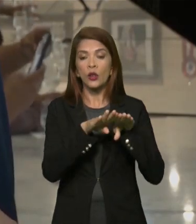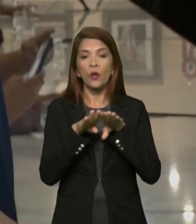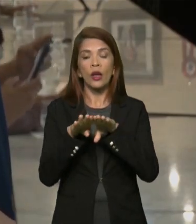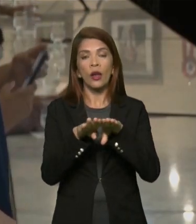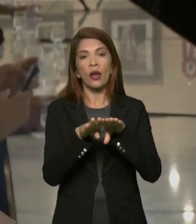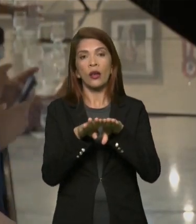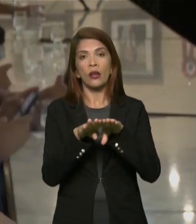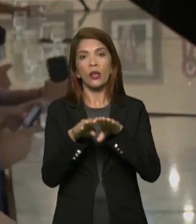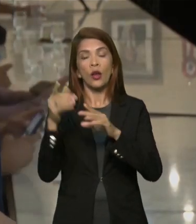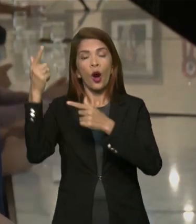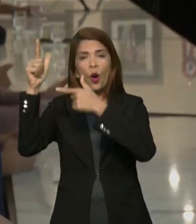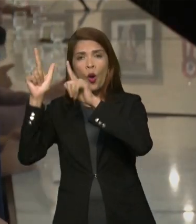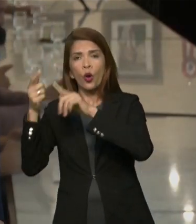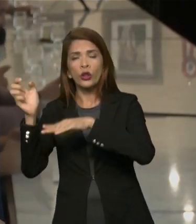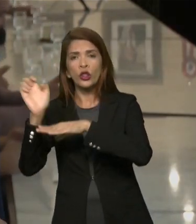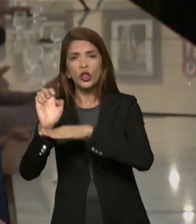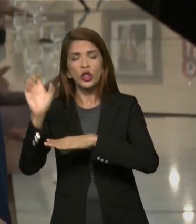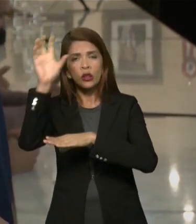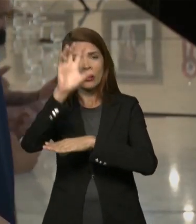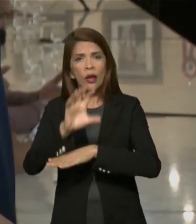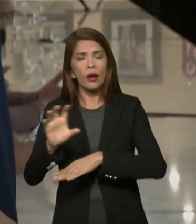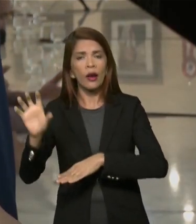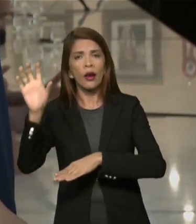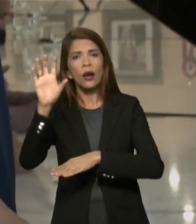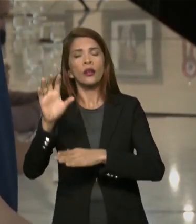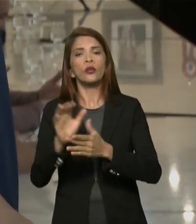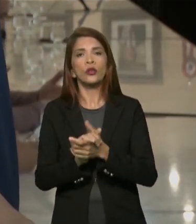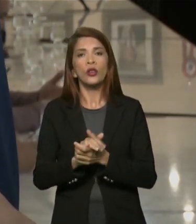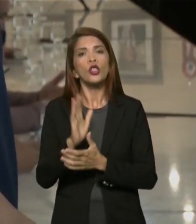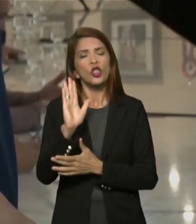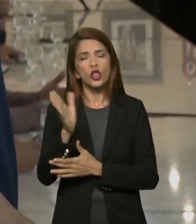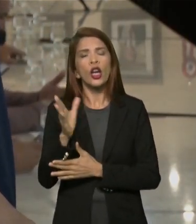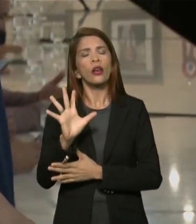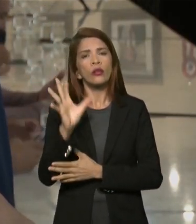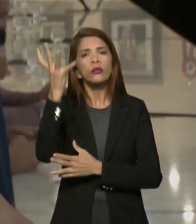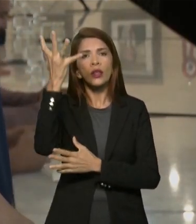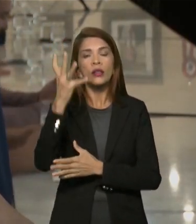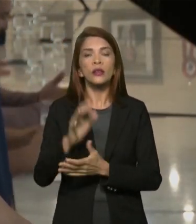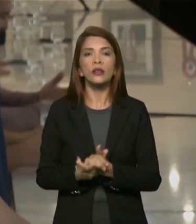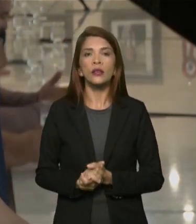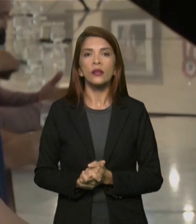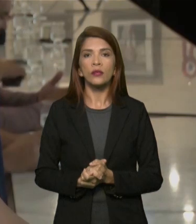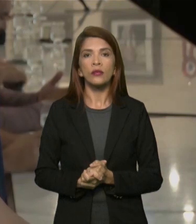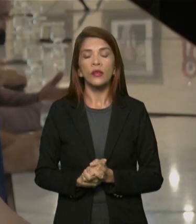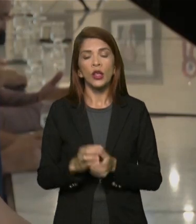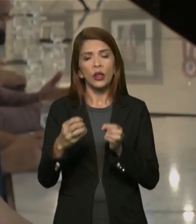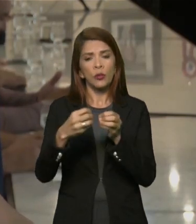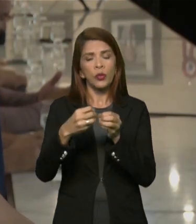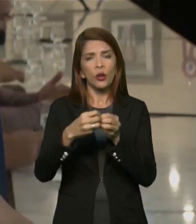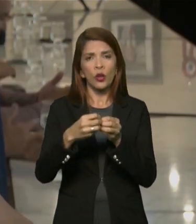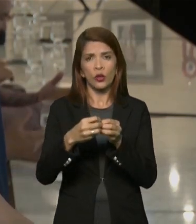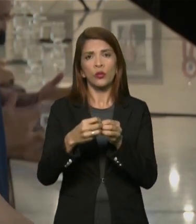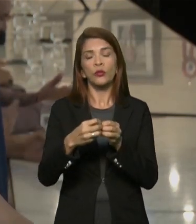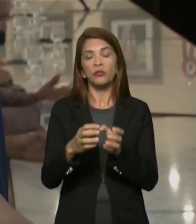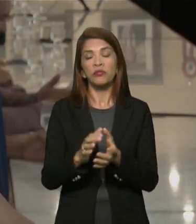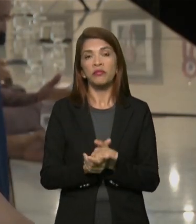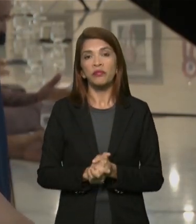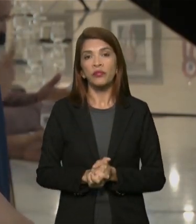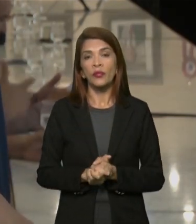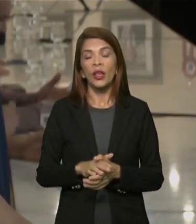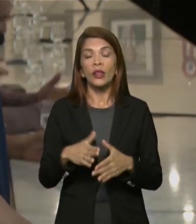já acontece no Pará, já acontece no Ceará, já acontece em todos esses estados vizinhos nossos. E ele está